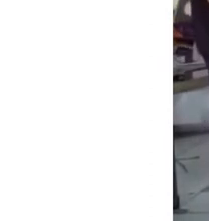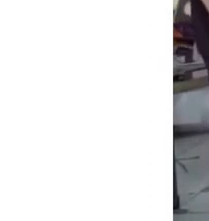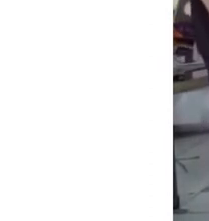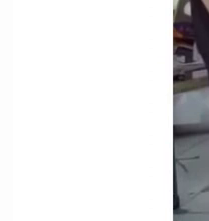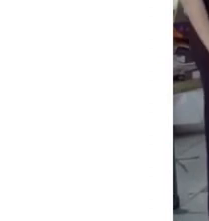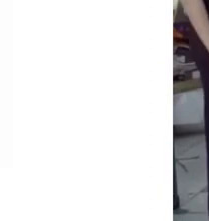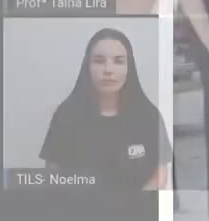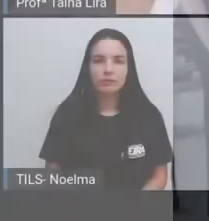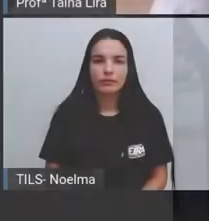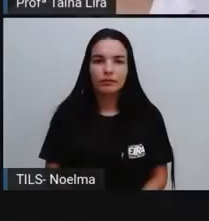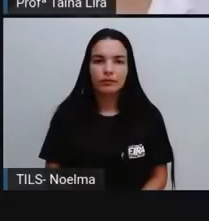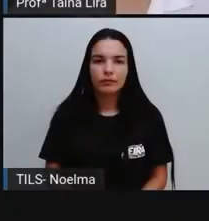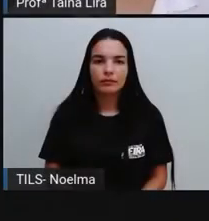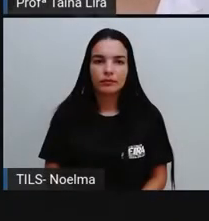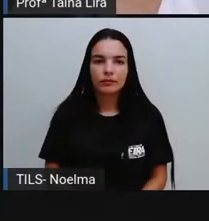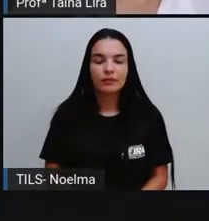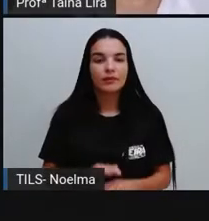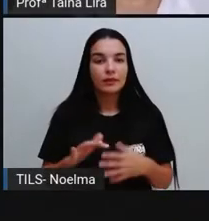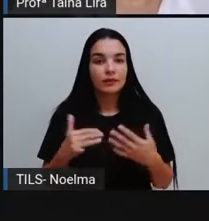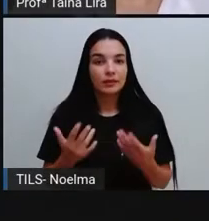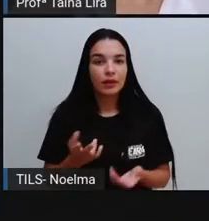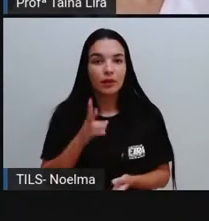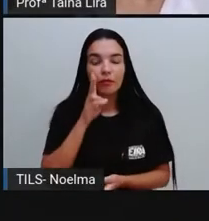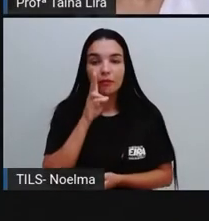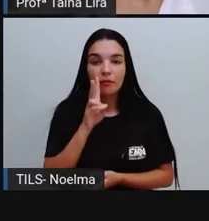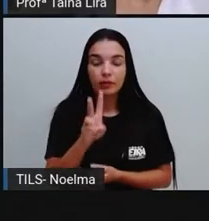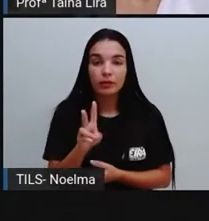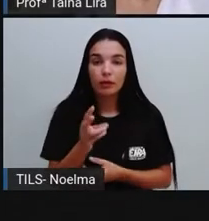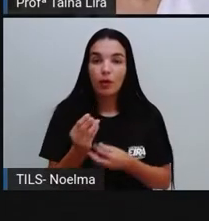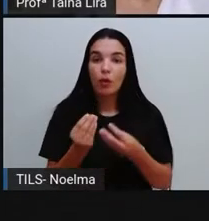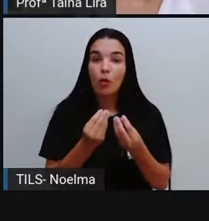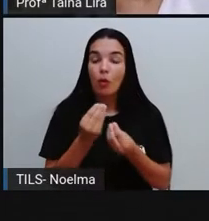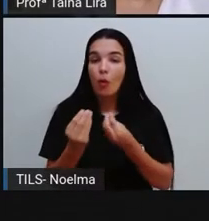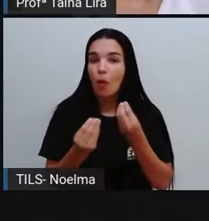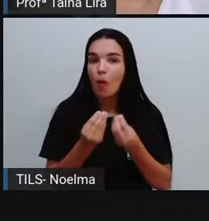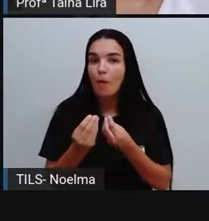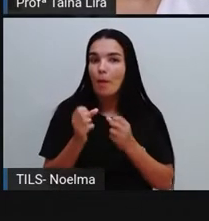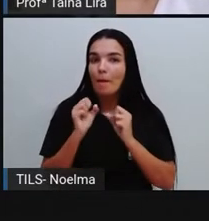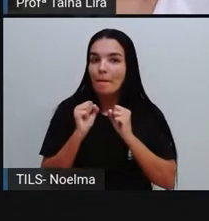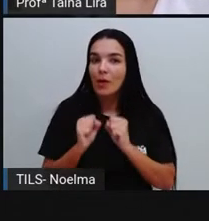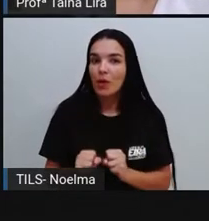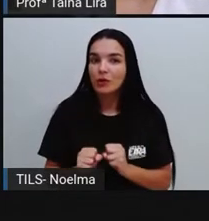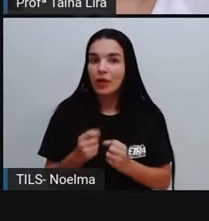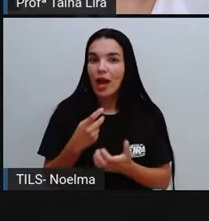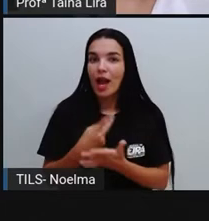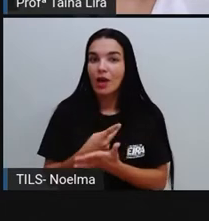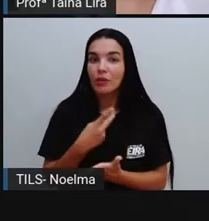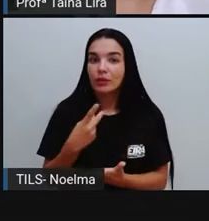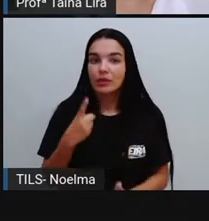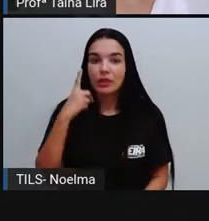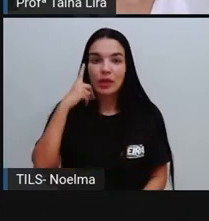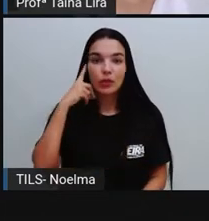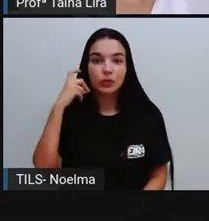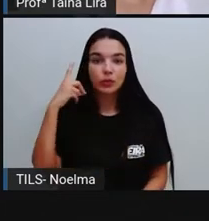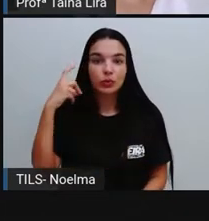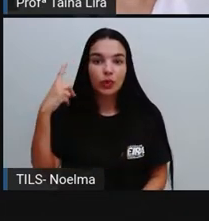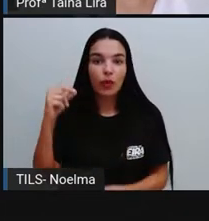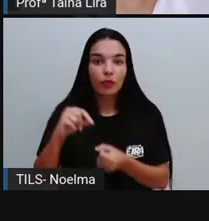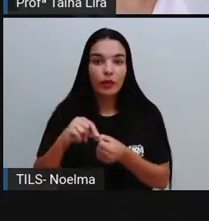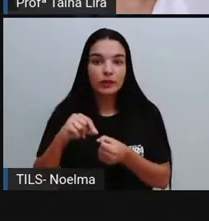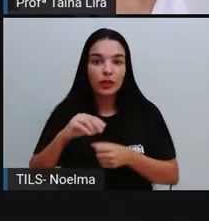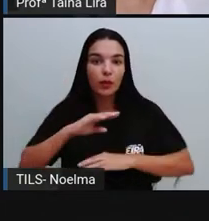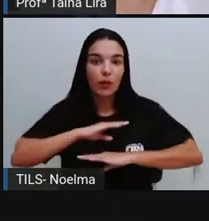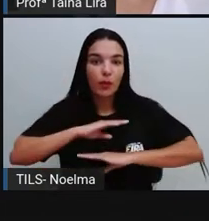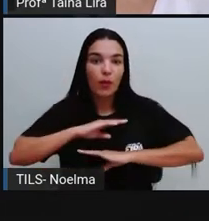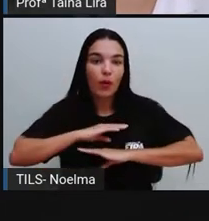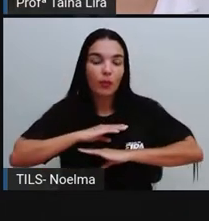E assim vai. Viram o segundo ano de quantas maneiras diferentes eles conseguiram produzir os